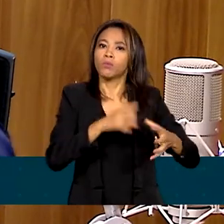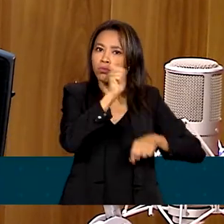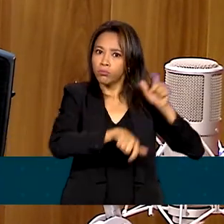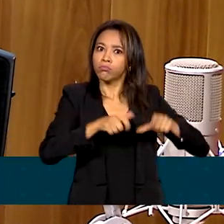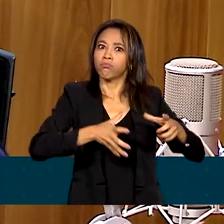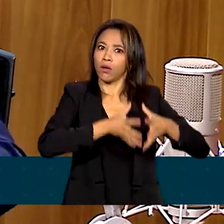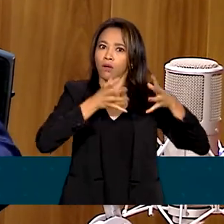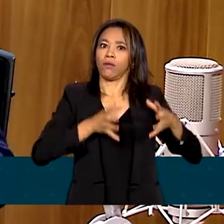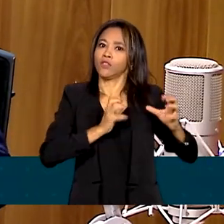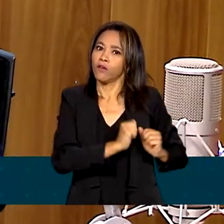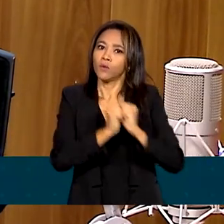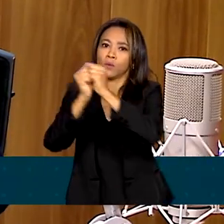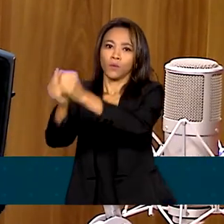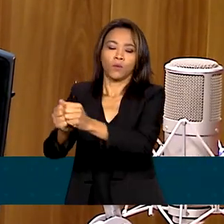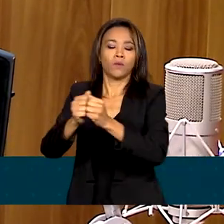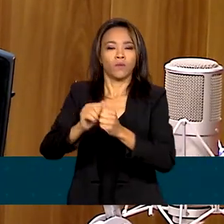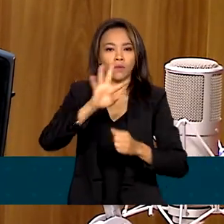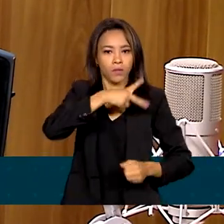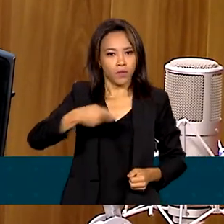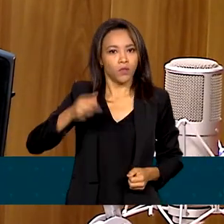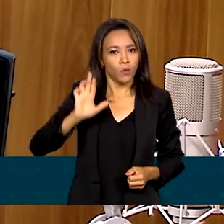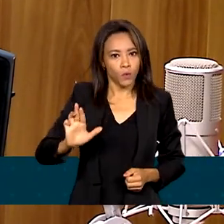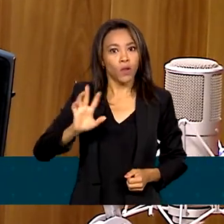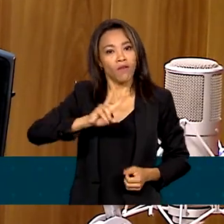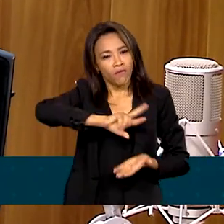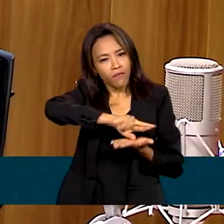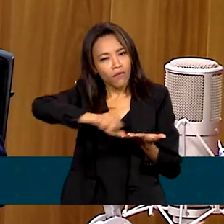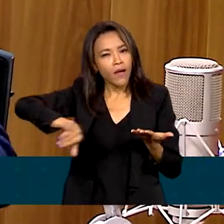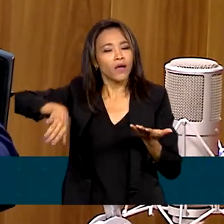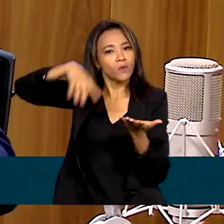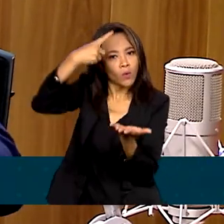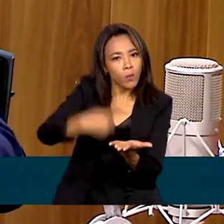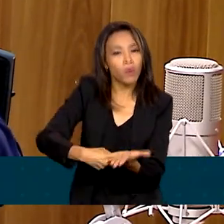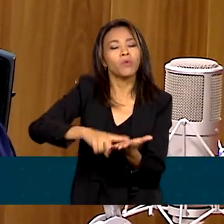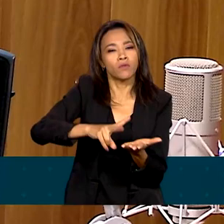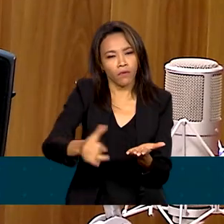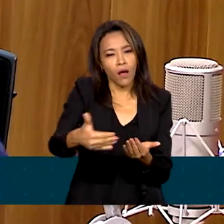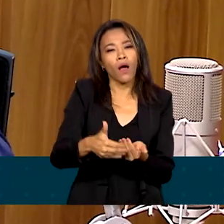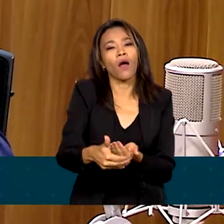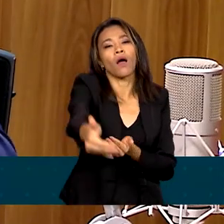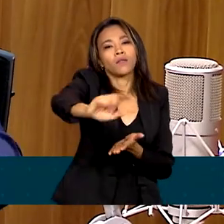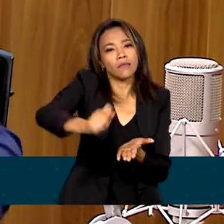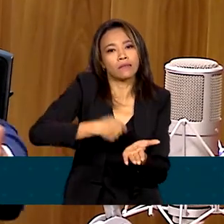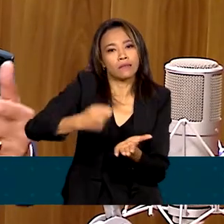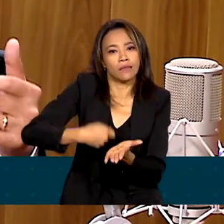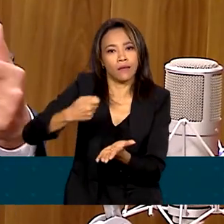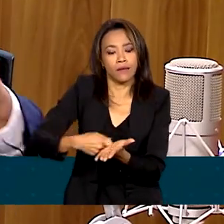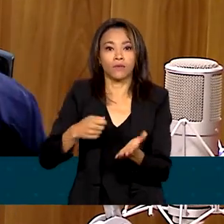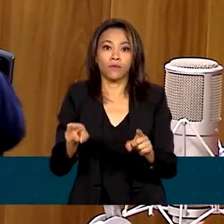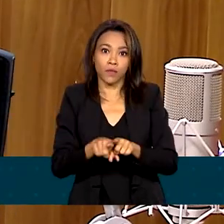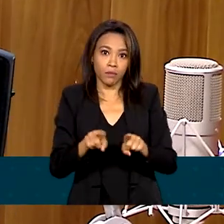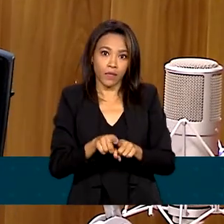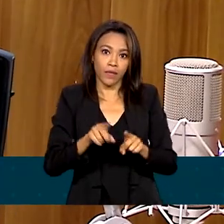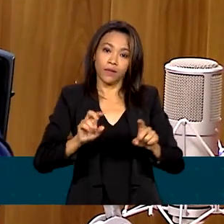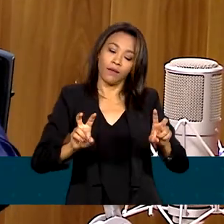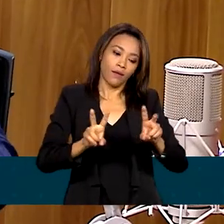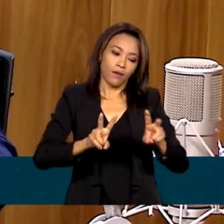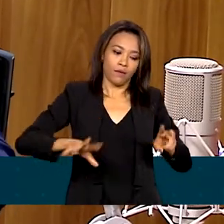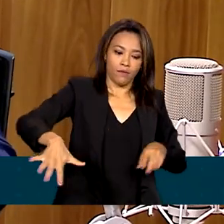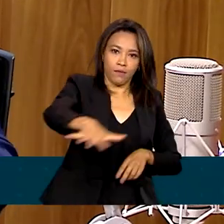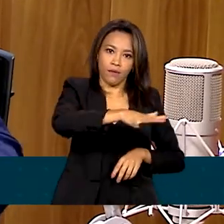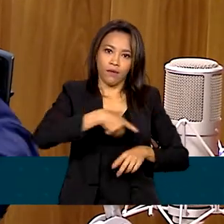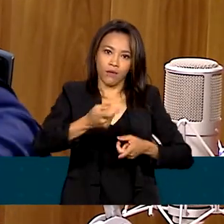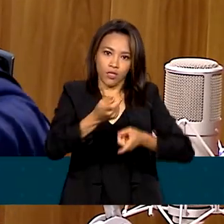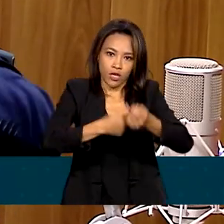presidente. Vários termos de cooperação serão assinados, inclusive na área do agronegócio, por exemplo, credenciamento de